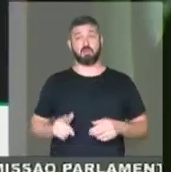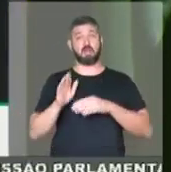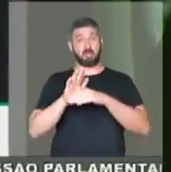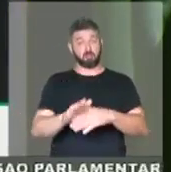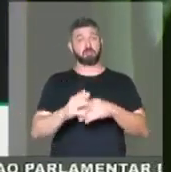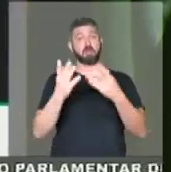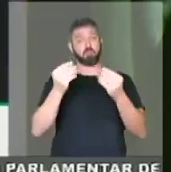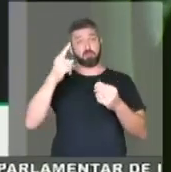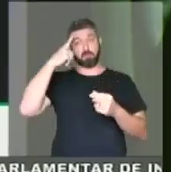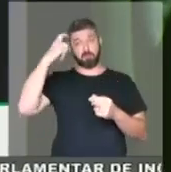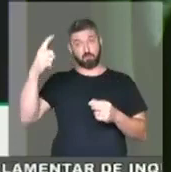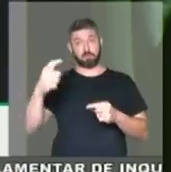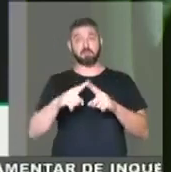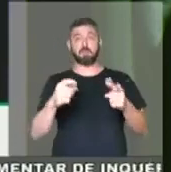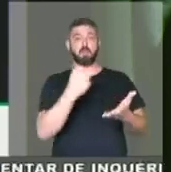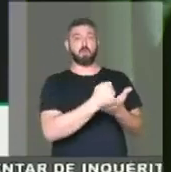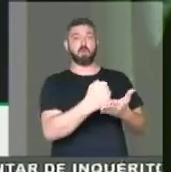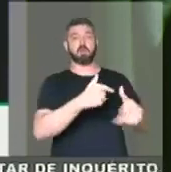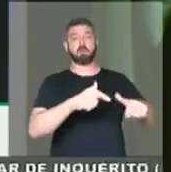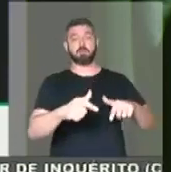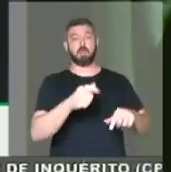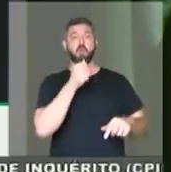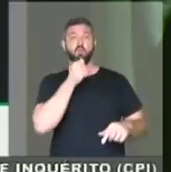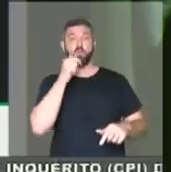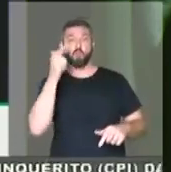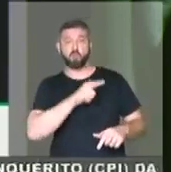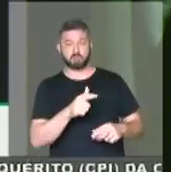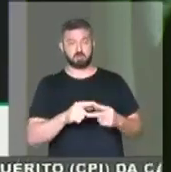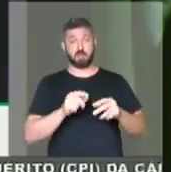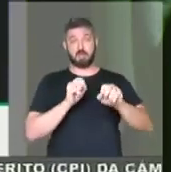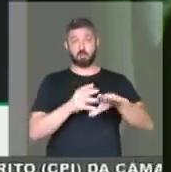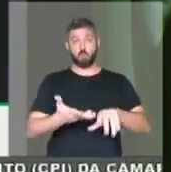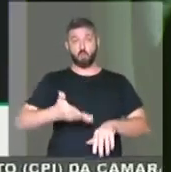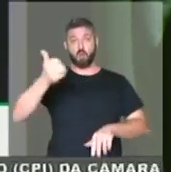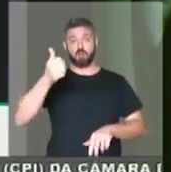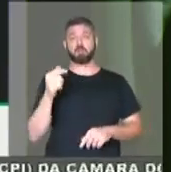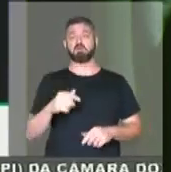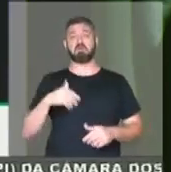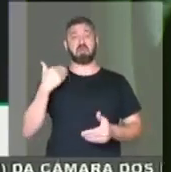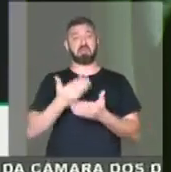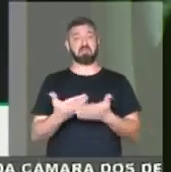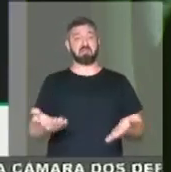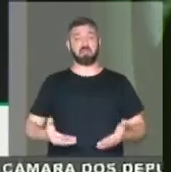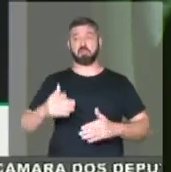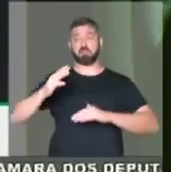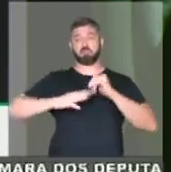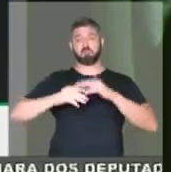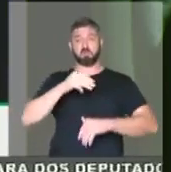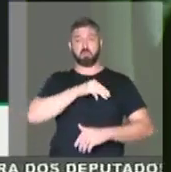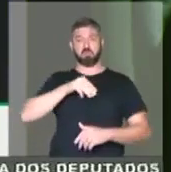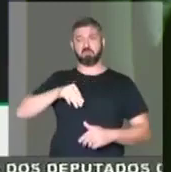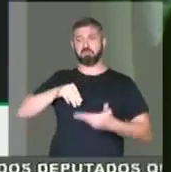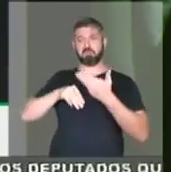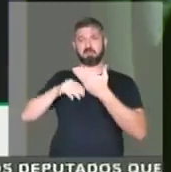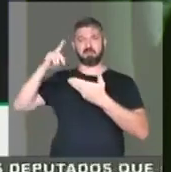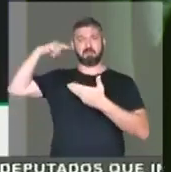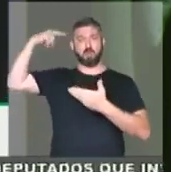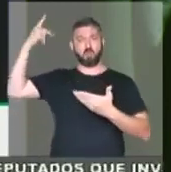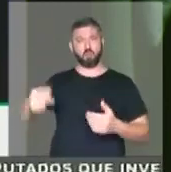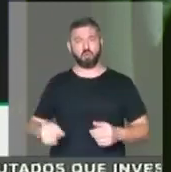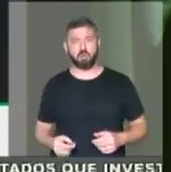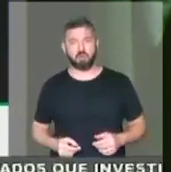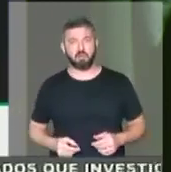da violência, gerando emprego que não conseguiu gerar, gerando uma educação de qualidade que não tem competência com o ministro que é completamente